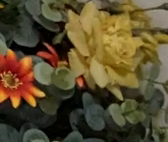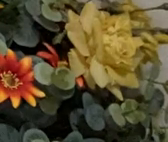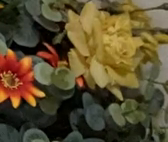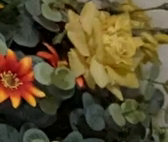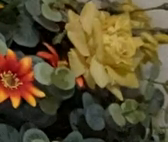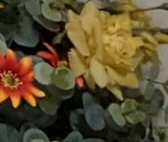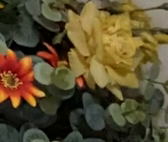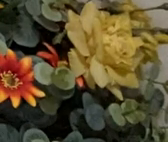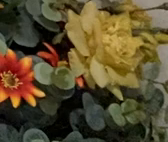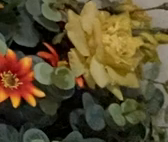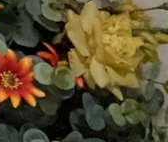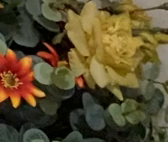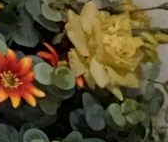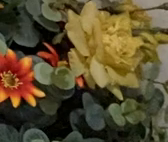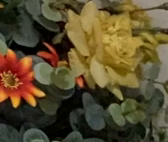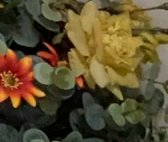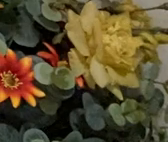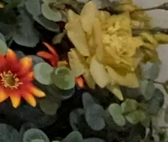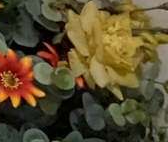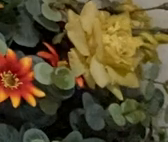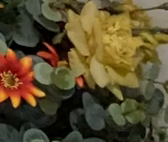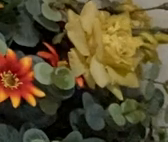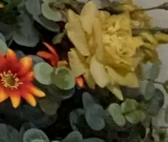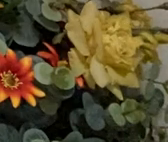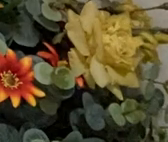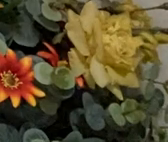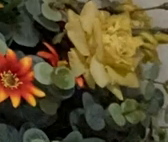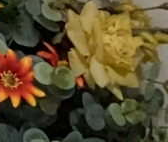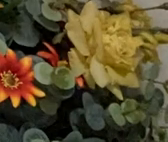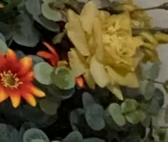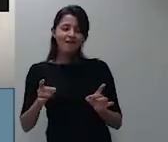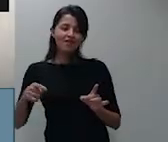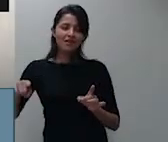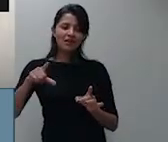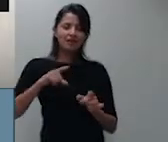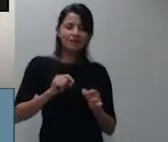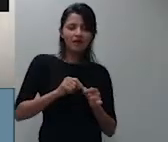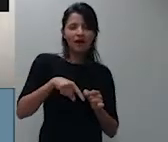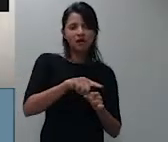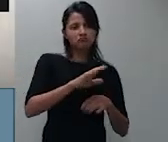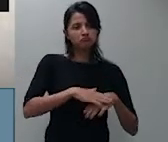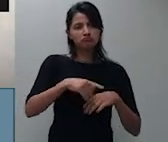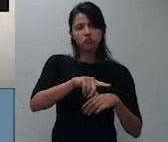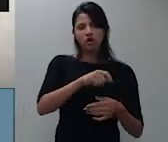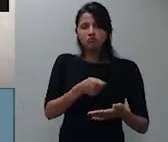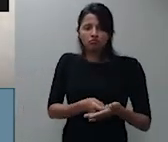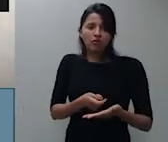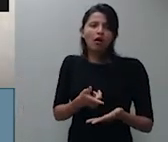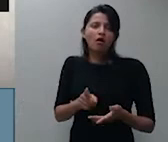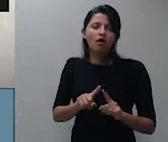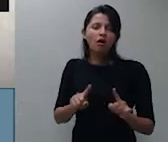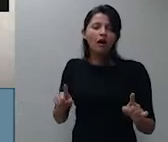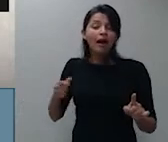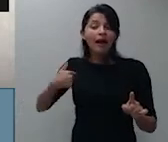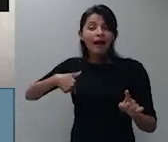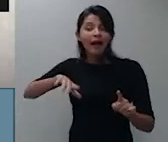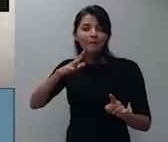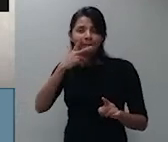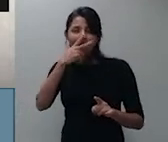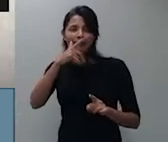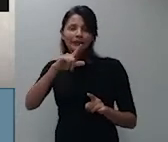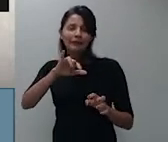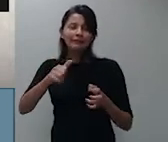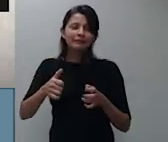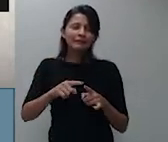autonomia de vontade das partes o MPF recorreu ao STJ no STJ inicialmente o recurso especial